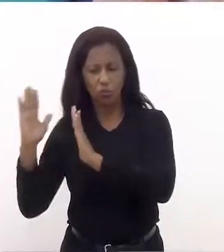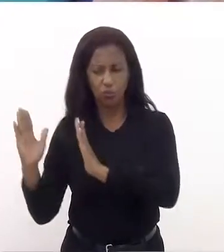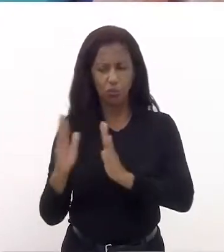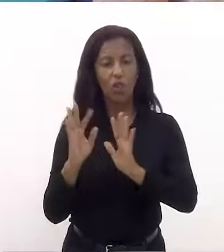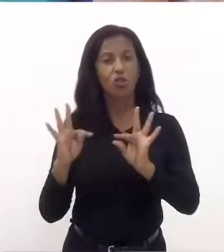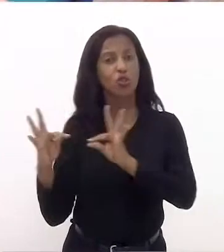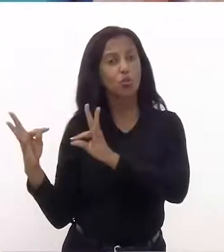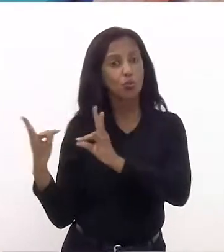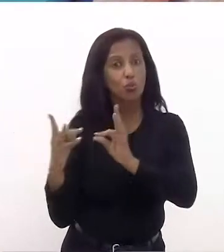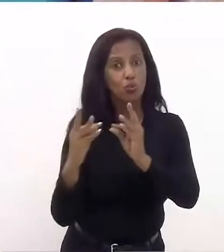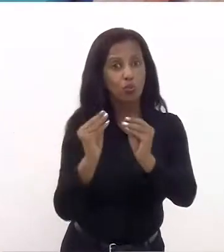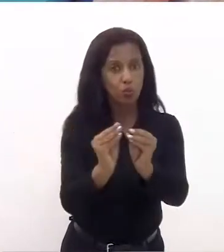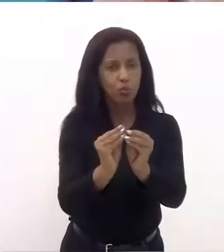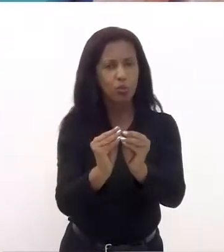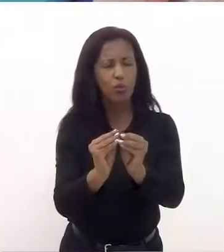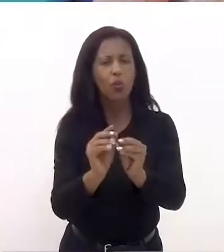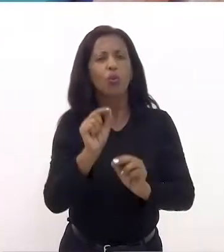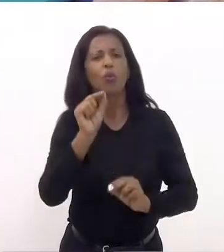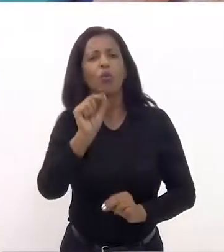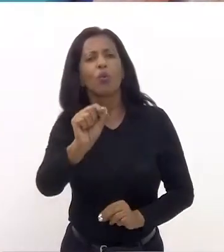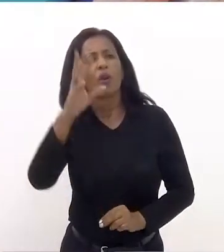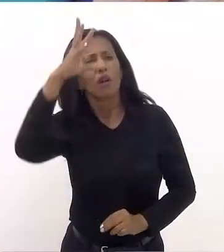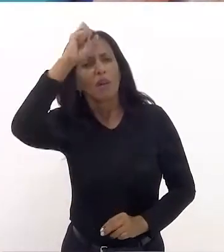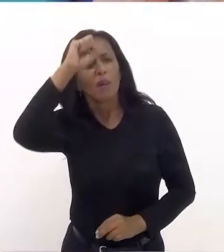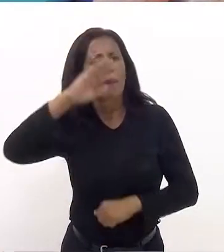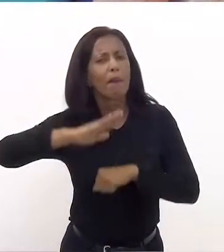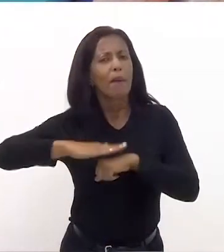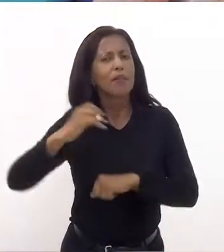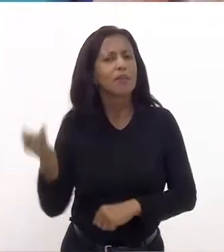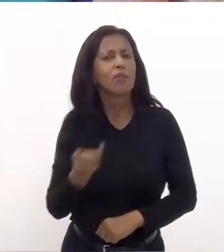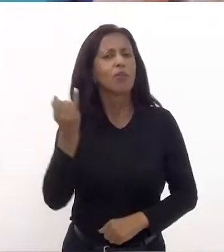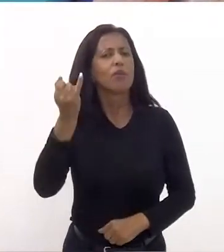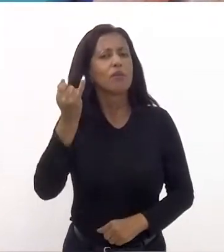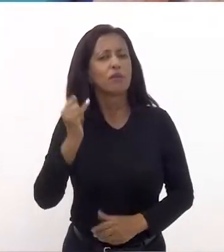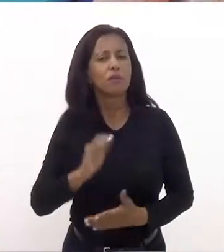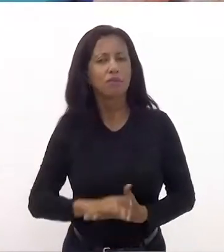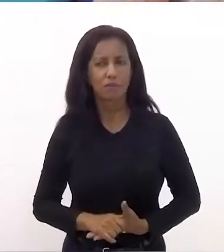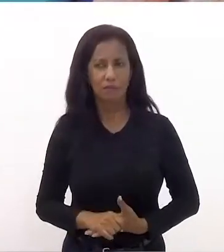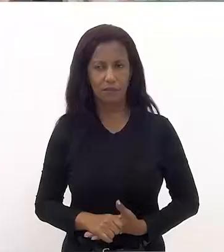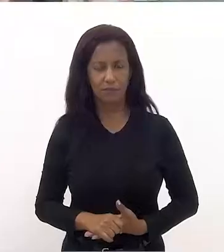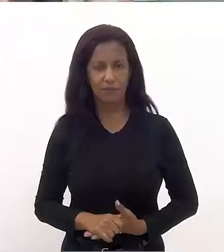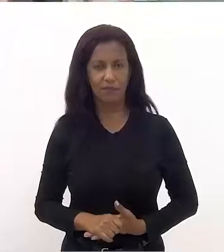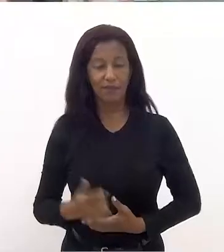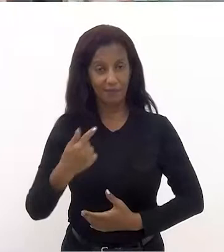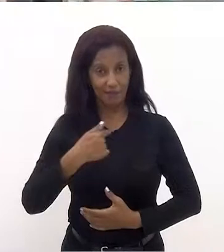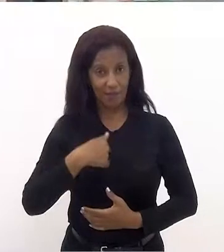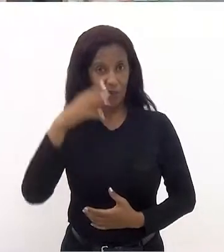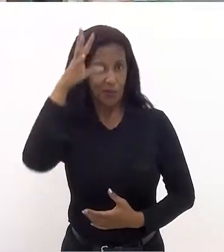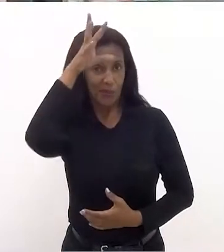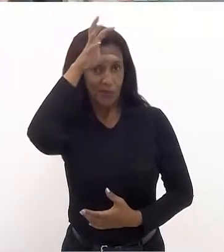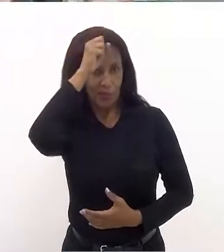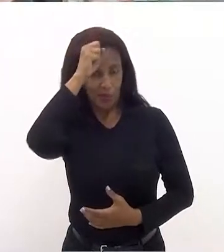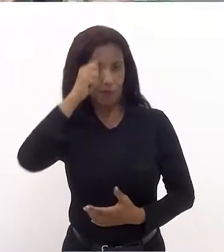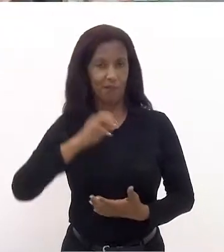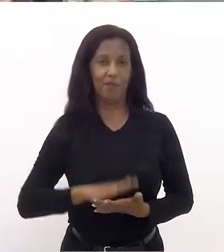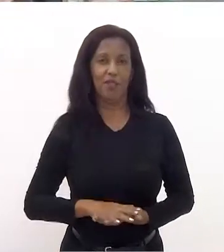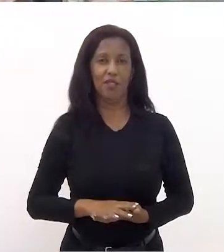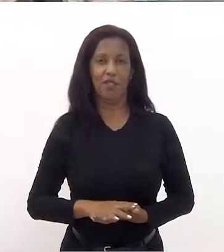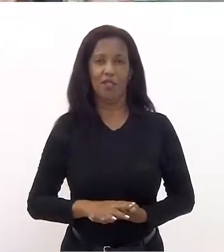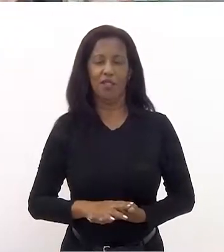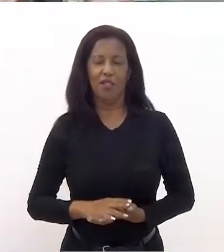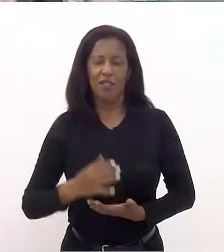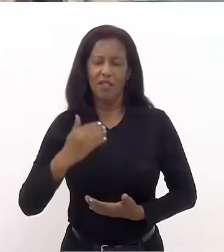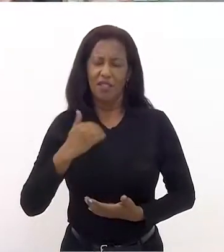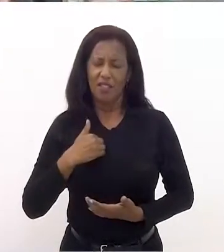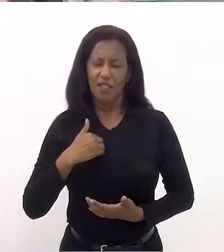falando pontualmente, o que você aprendeu de mais importante nisso? Aprendi que eu